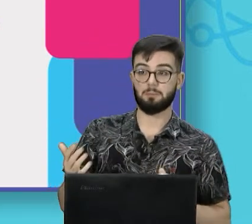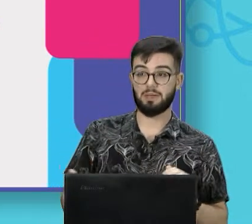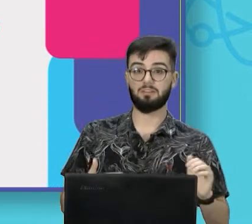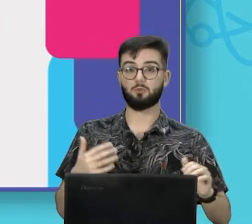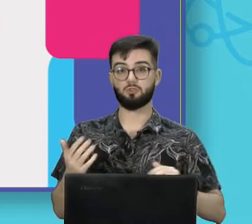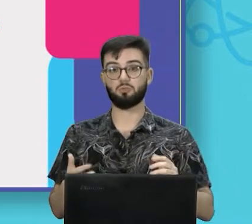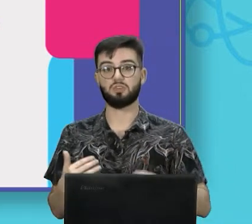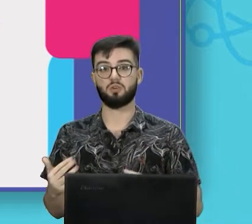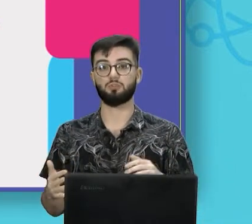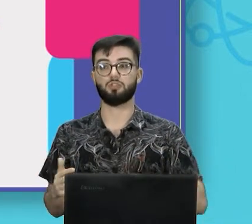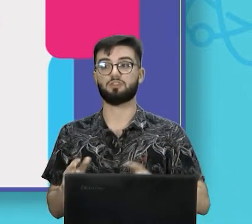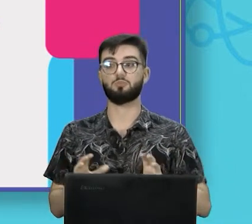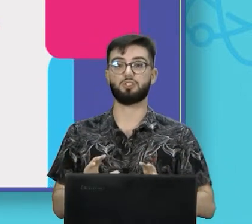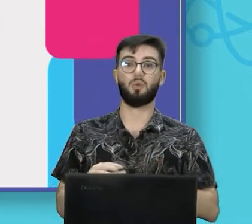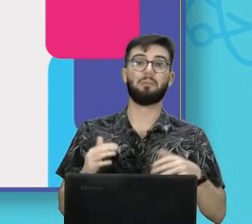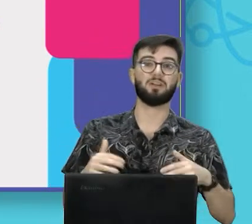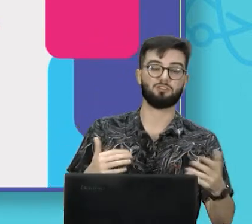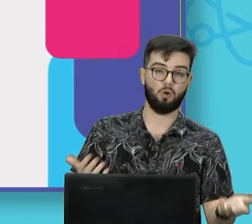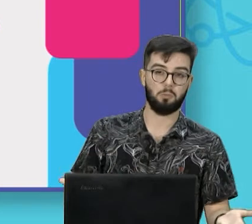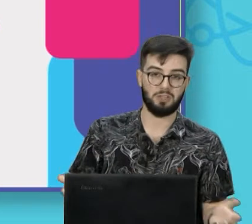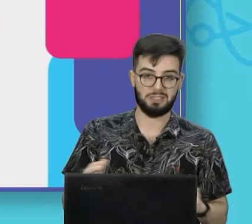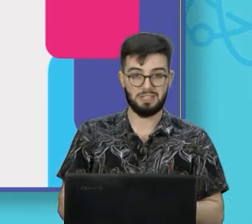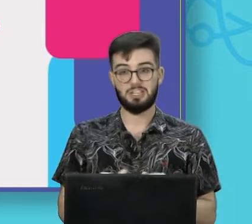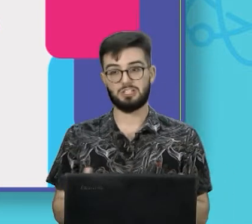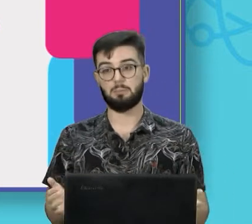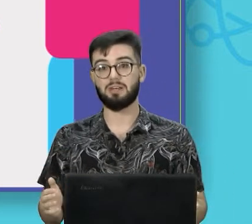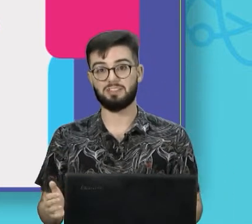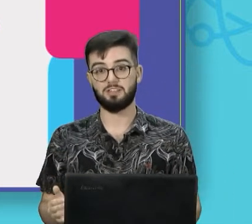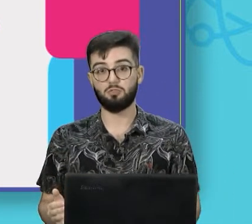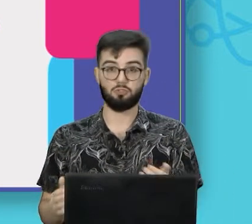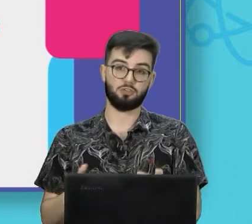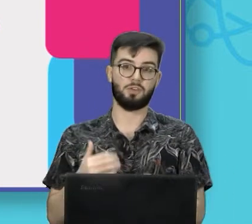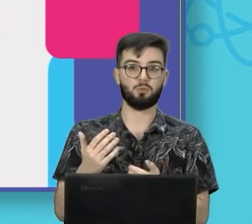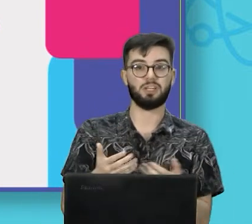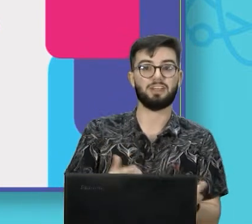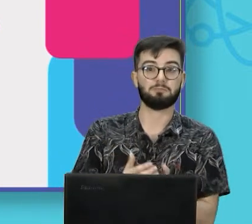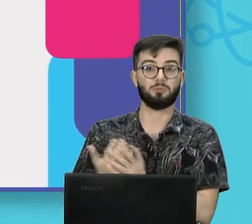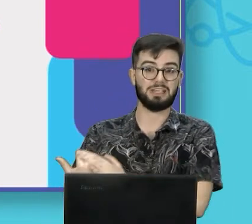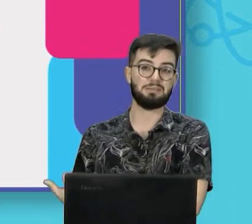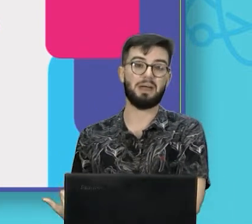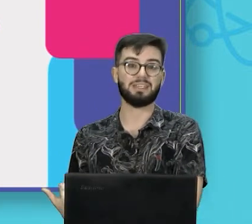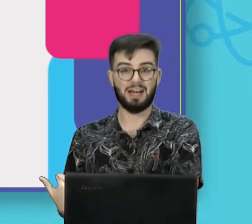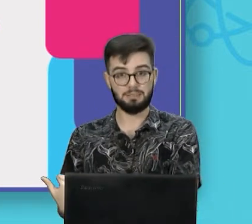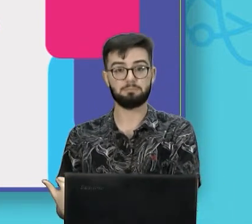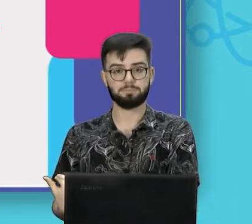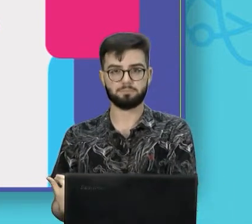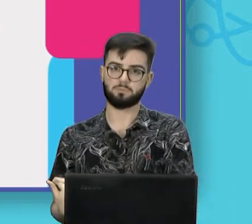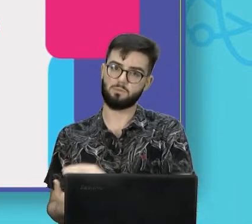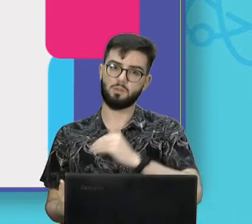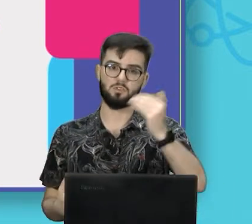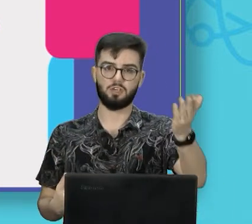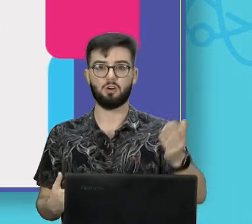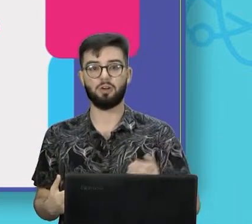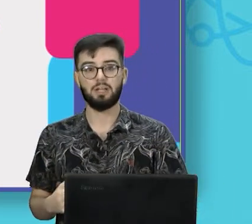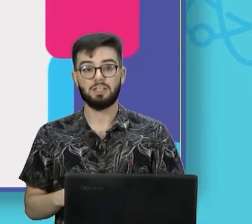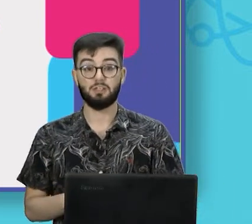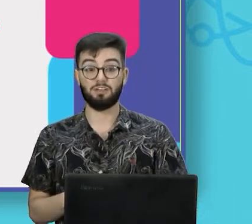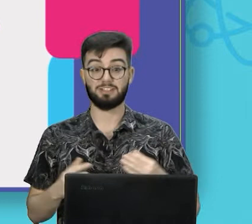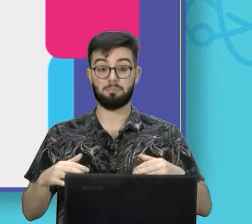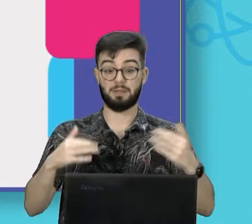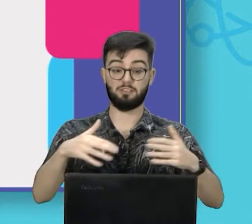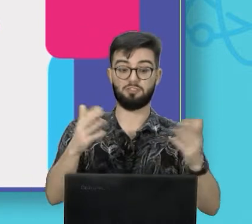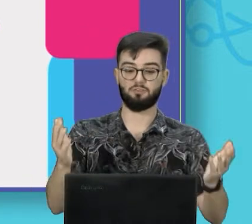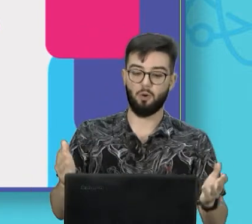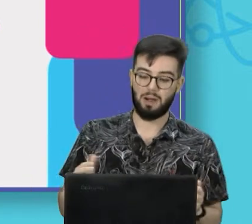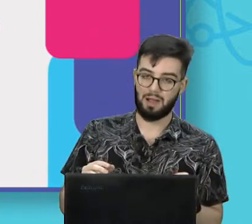corpus se a primeira constituição onde nós vamos ter o habeas corpus ali estabelecido não se você vai ter direito a responder em liberdade se agora